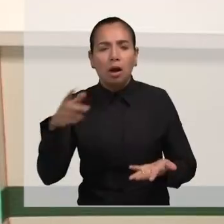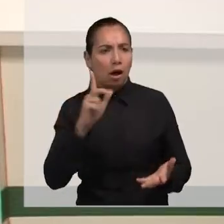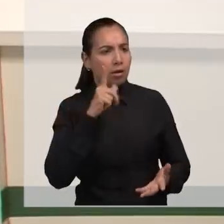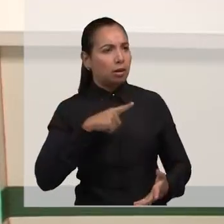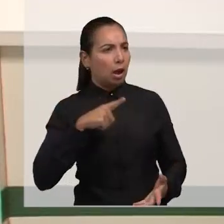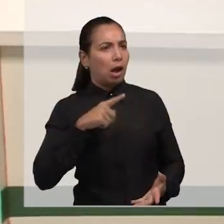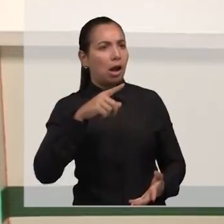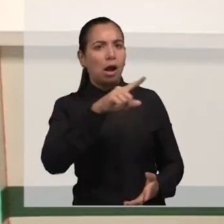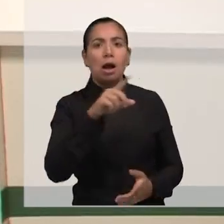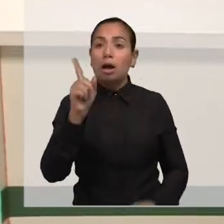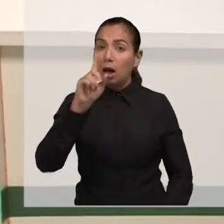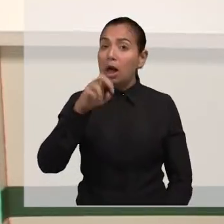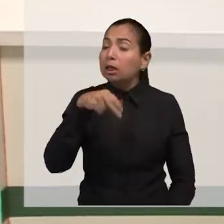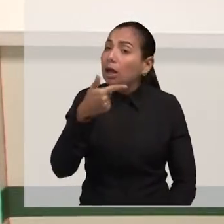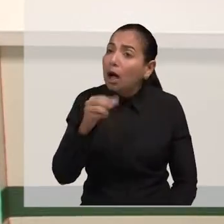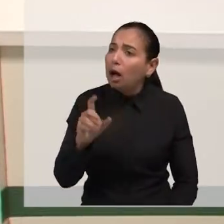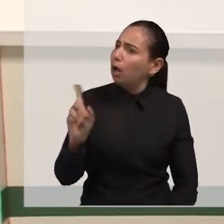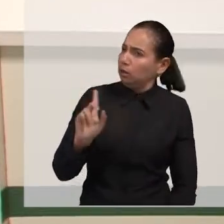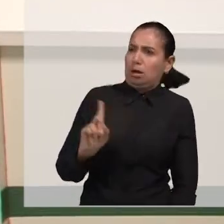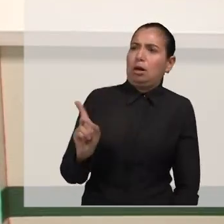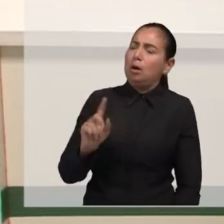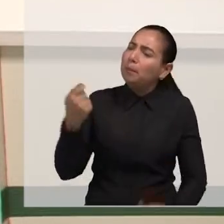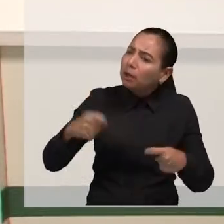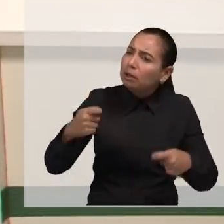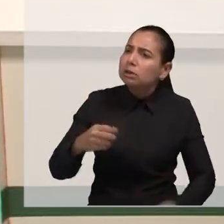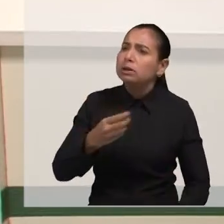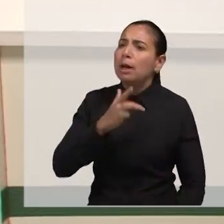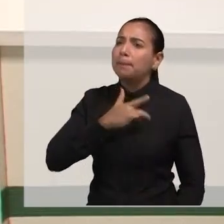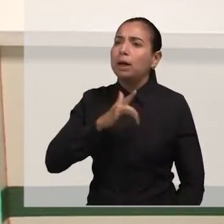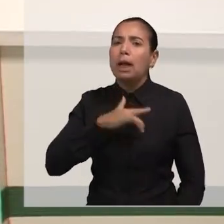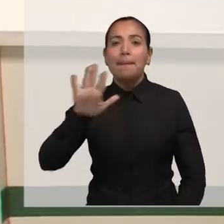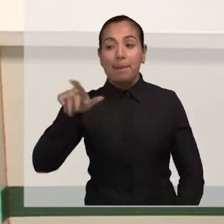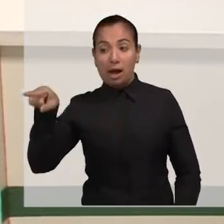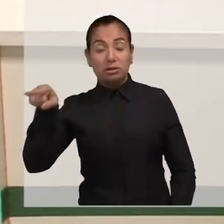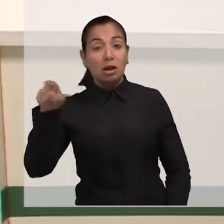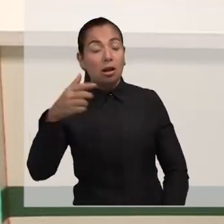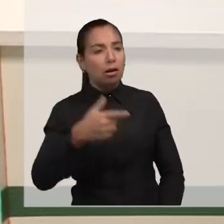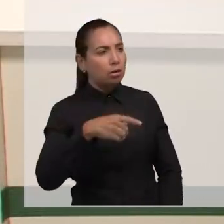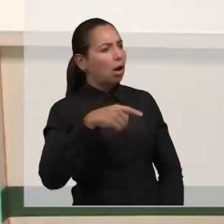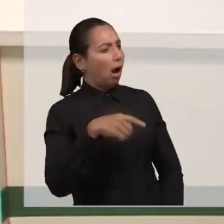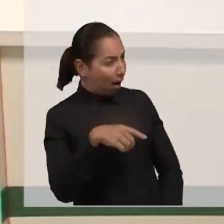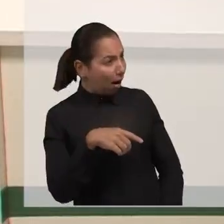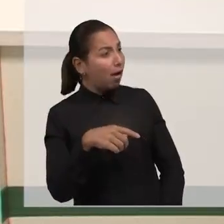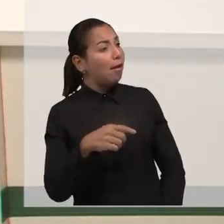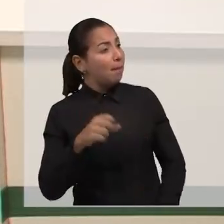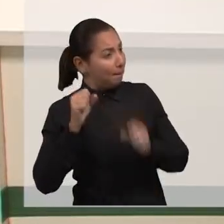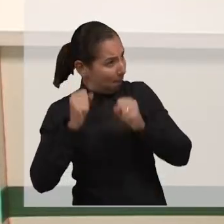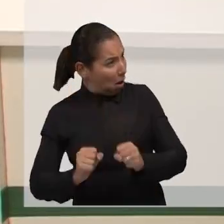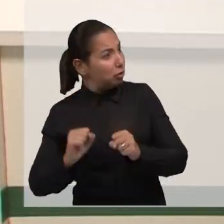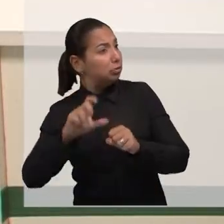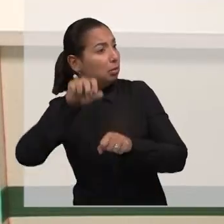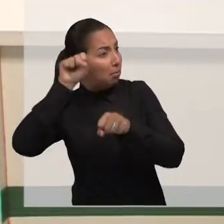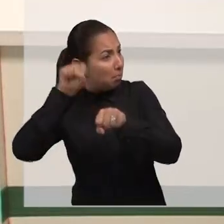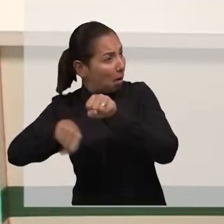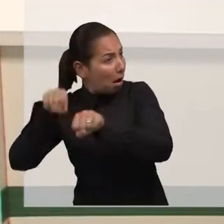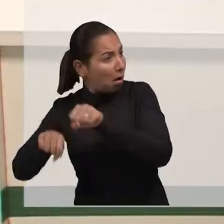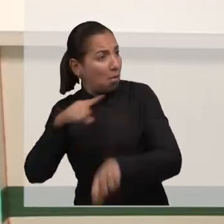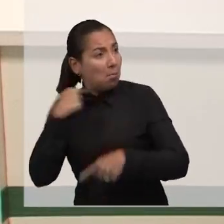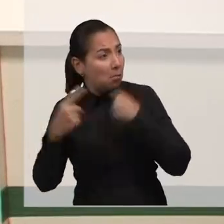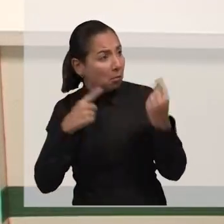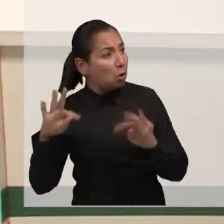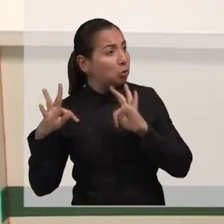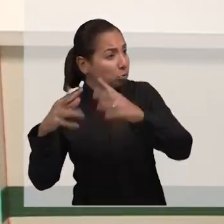disse, não, vírgula, tenha piedade. Ele entendeu, não tenha piedade, matou todo mundo. O que é que eu estou querendo dizer com isso? Esse